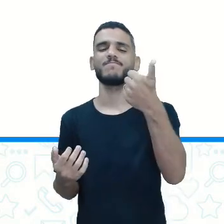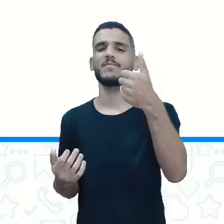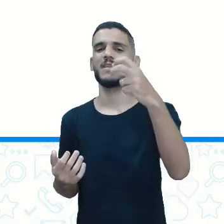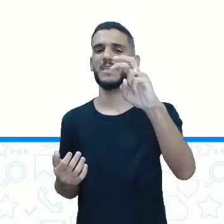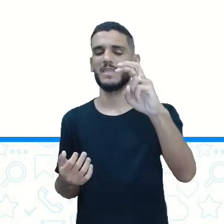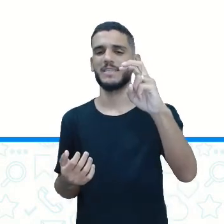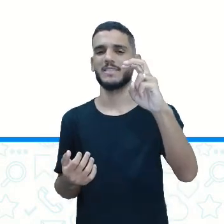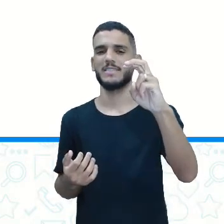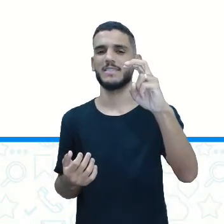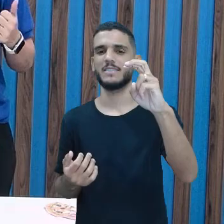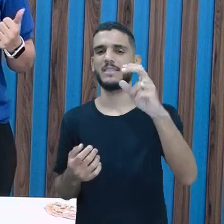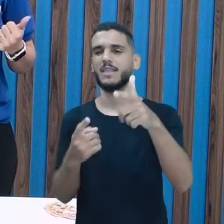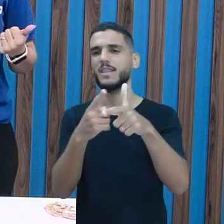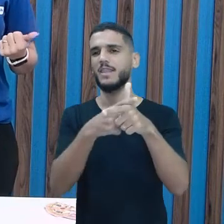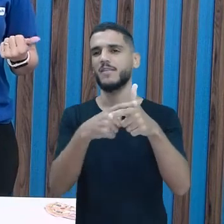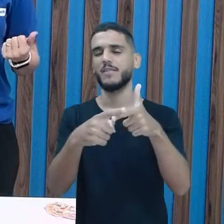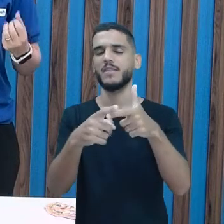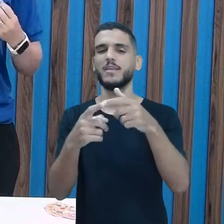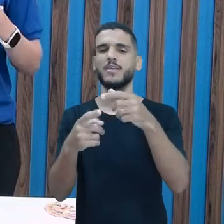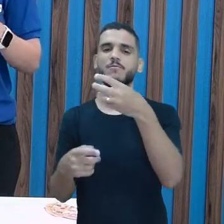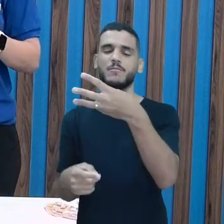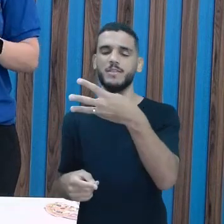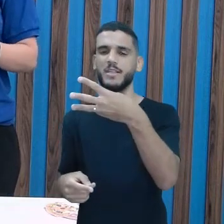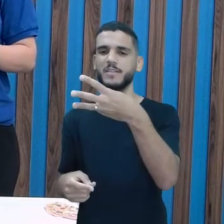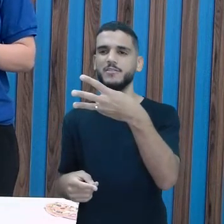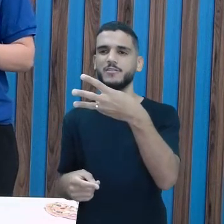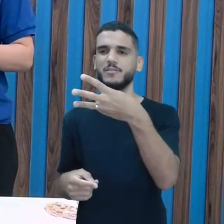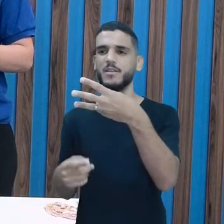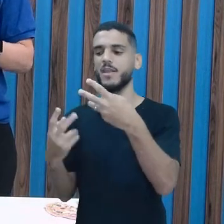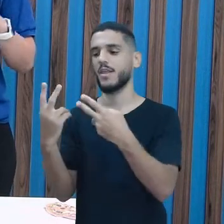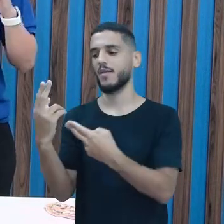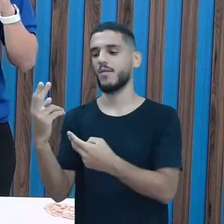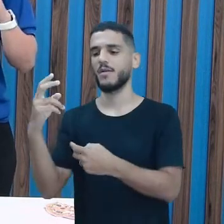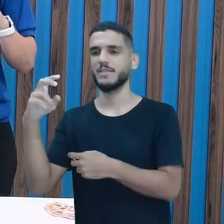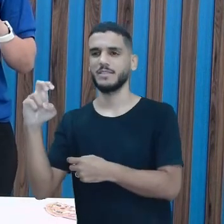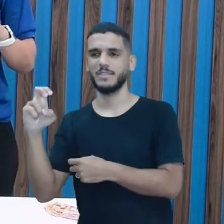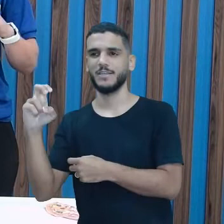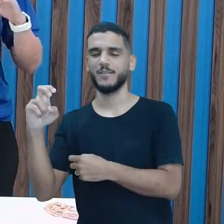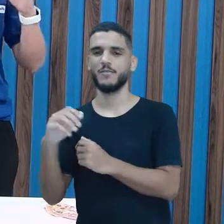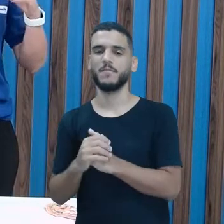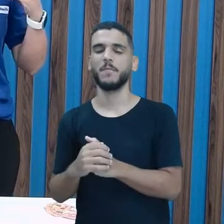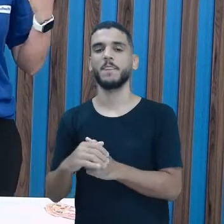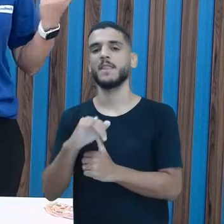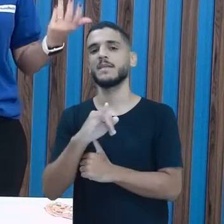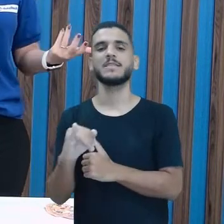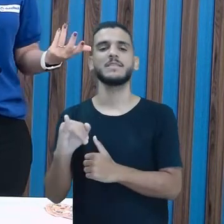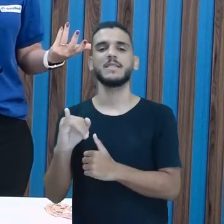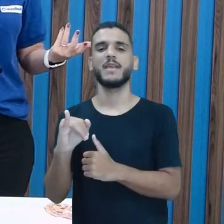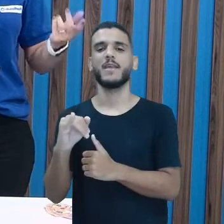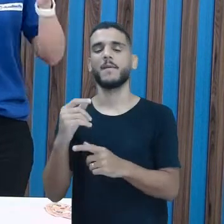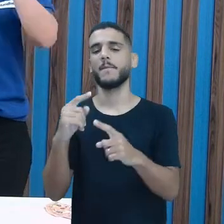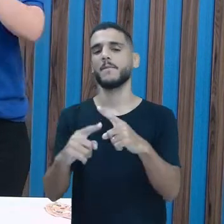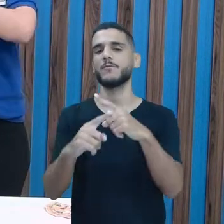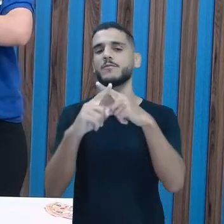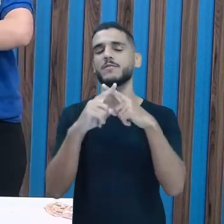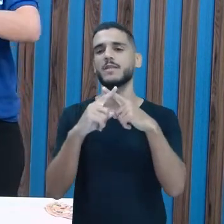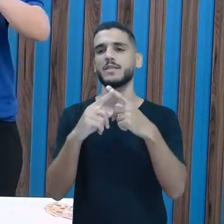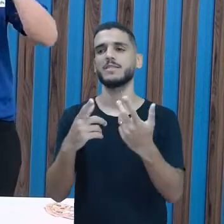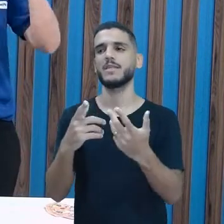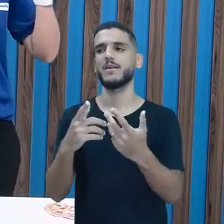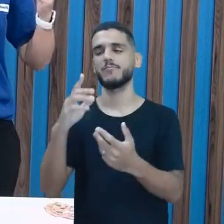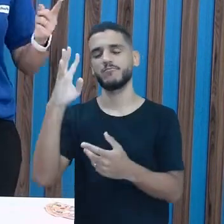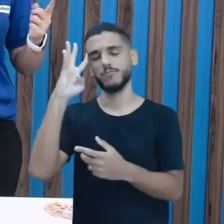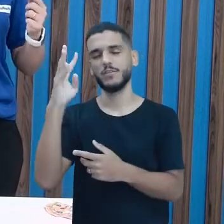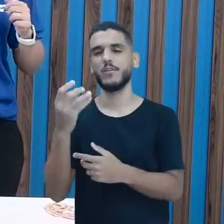3? A gente acha a resposta aí, 5. E se fizer a multiplicação para conferir o resultado,